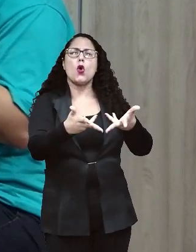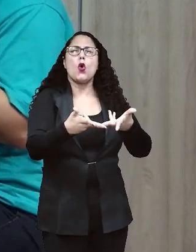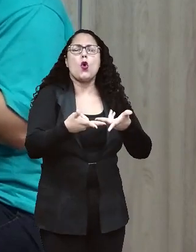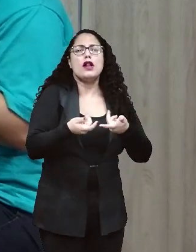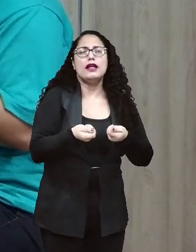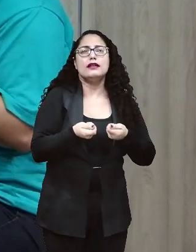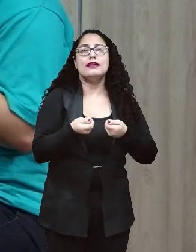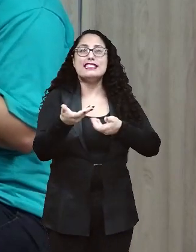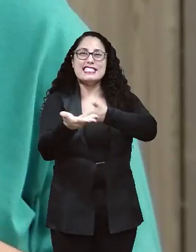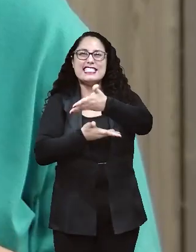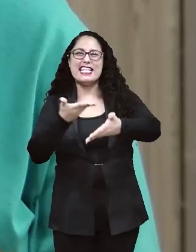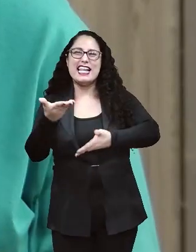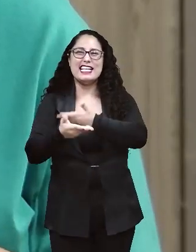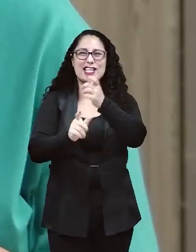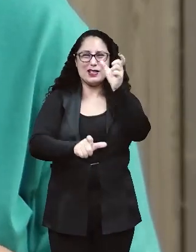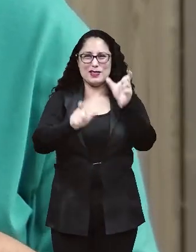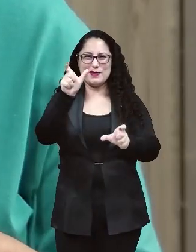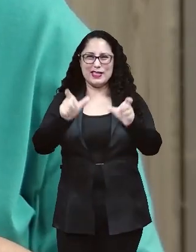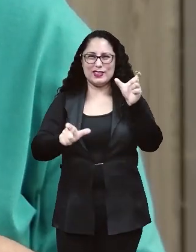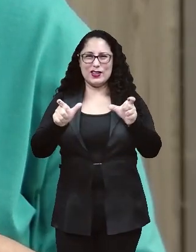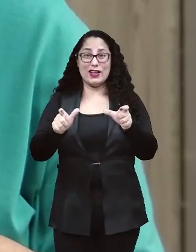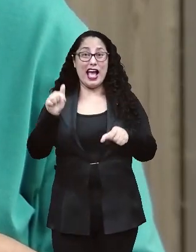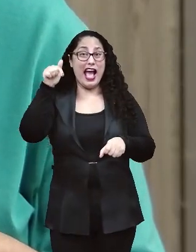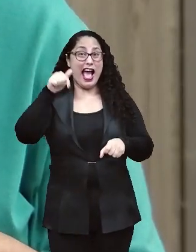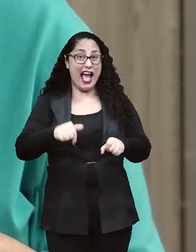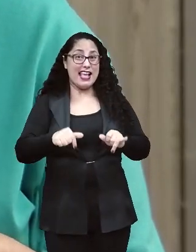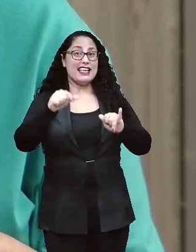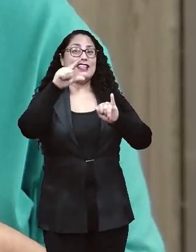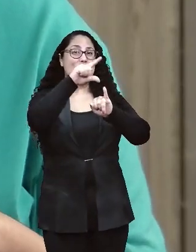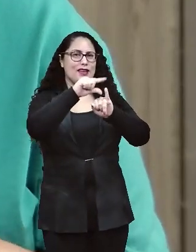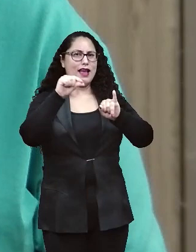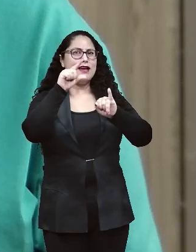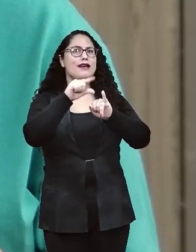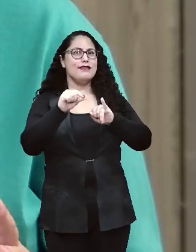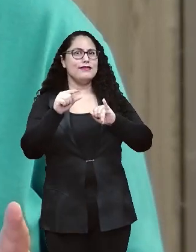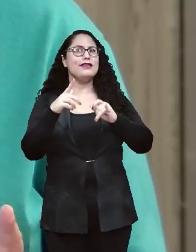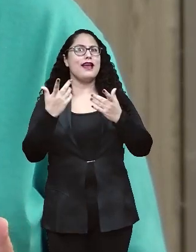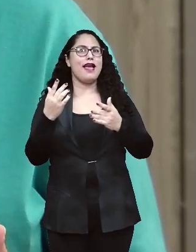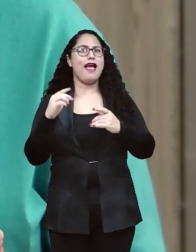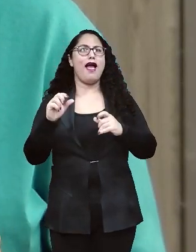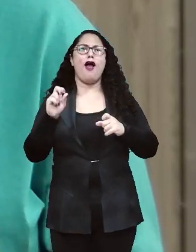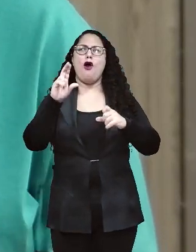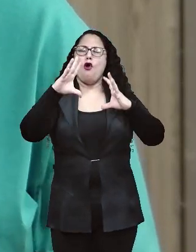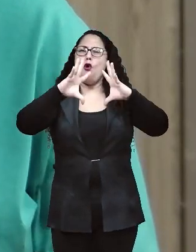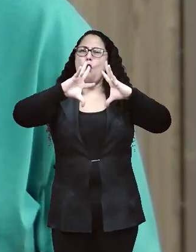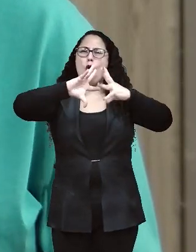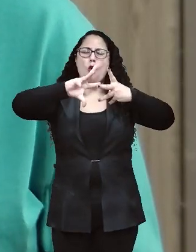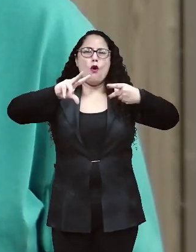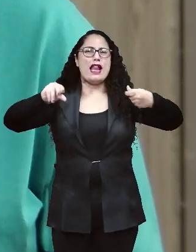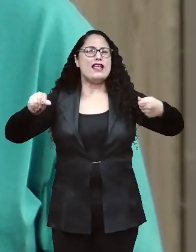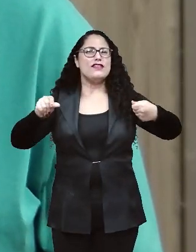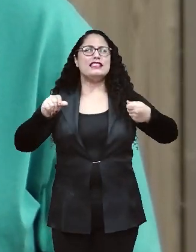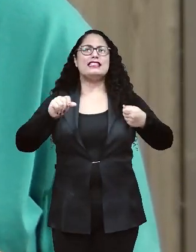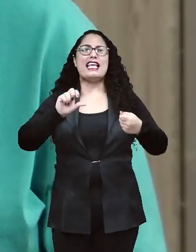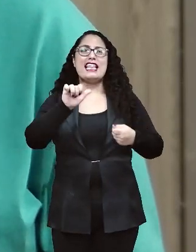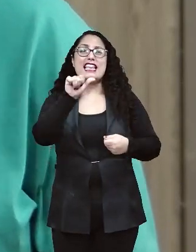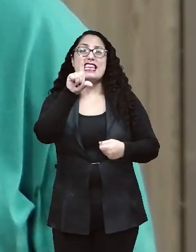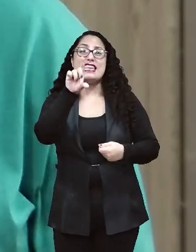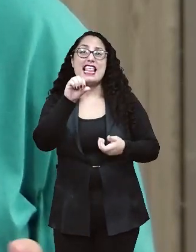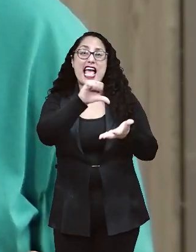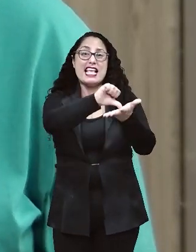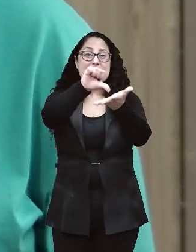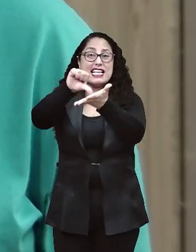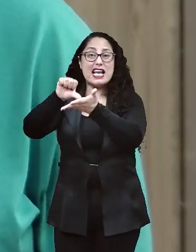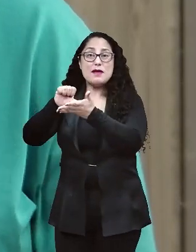acolhimento e de interação entre as pessoas, porque aqui no Instituto Federal de Brasília é um universo, né? Nós temos 10 campi, além